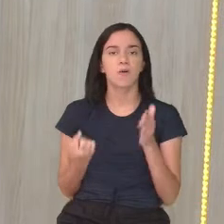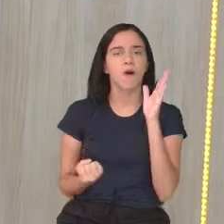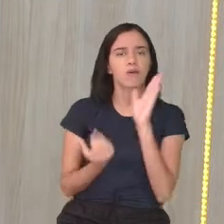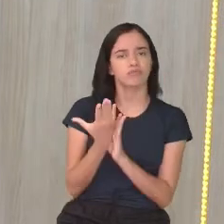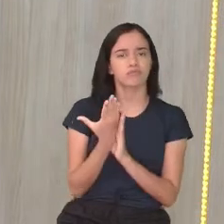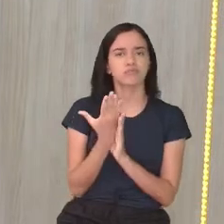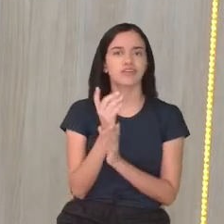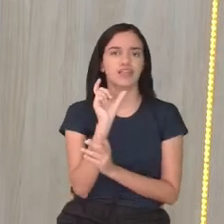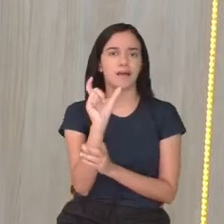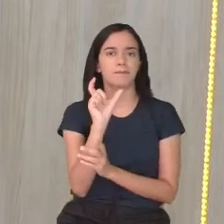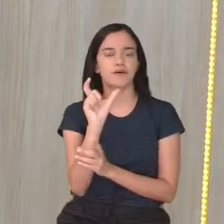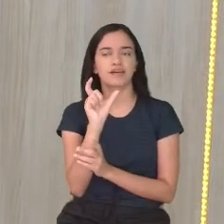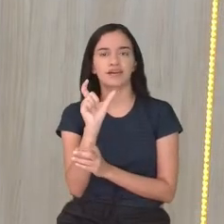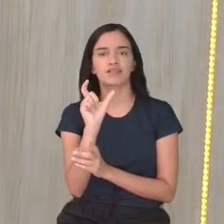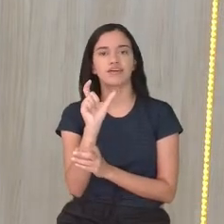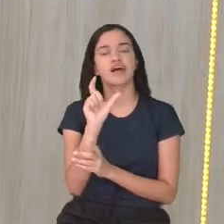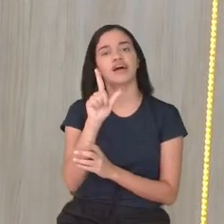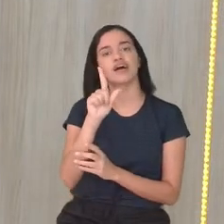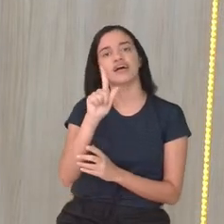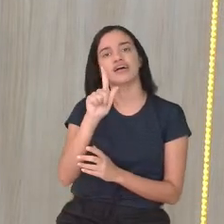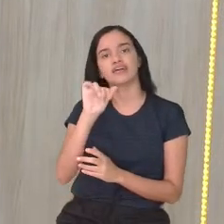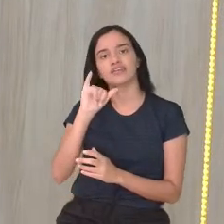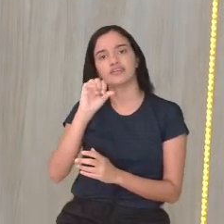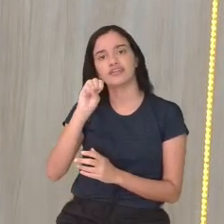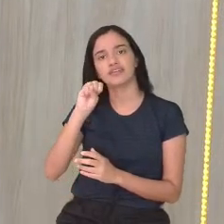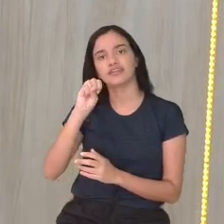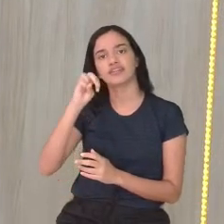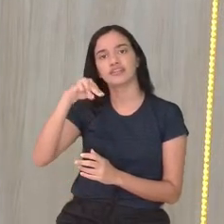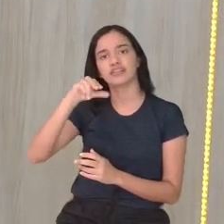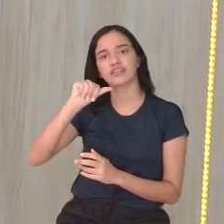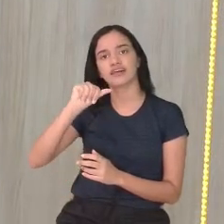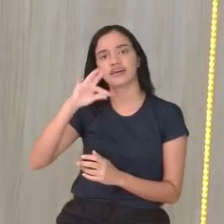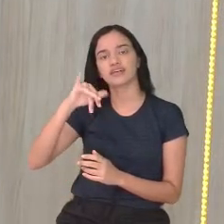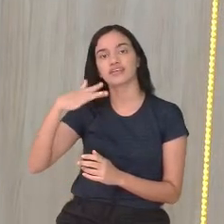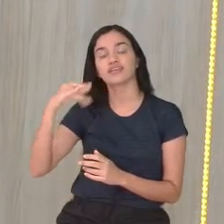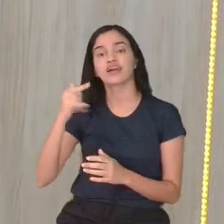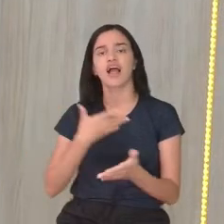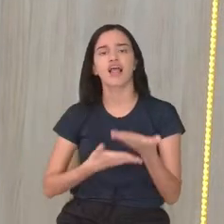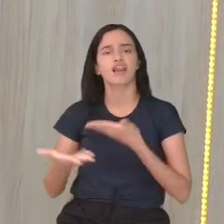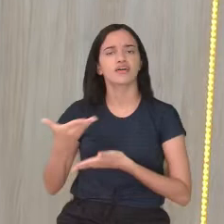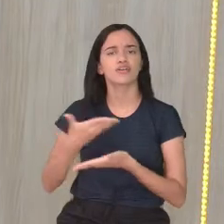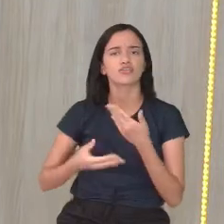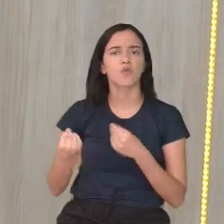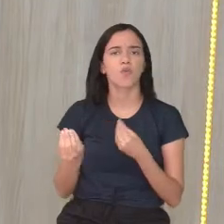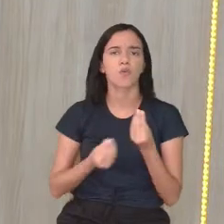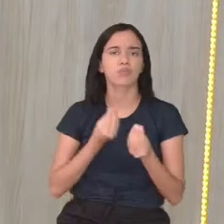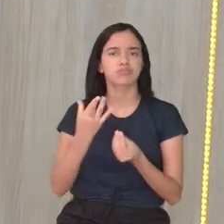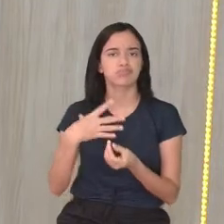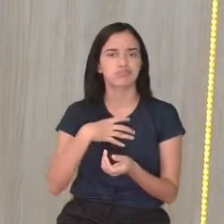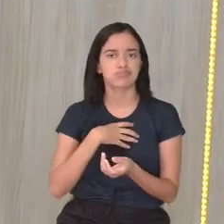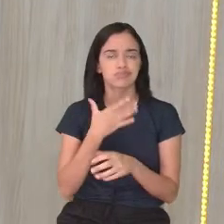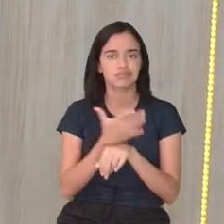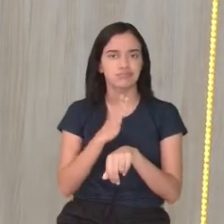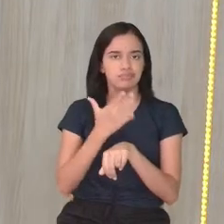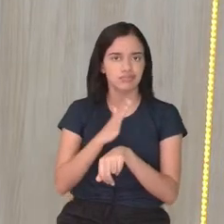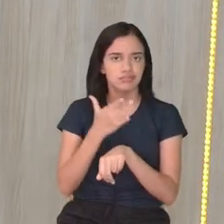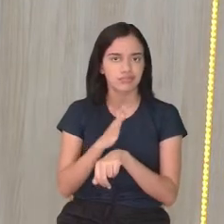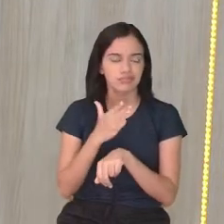aí da palavra ginástica tem um pouco dessa relação com a forma com que eles praticavam